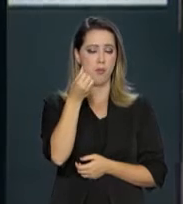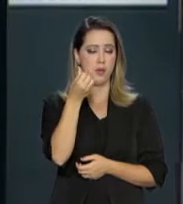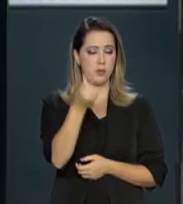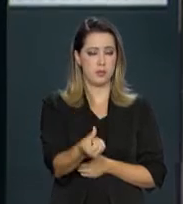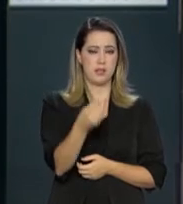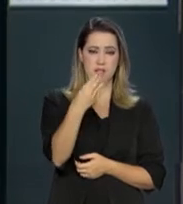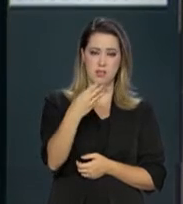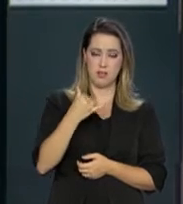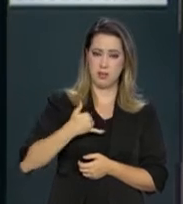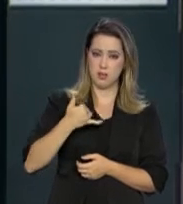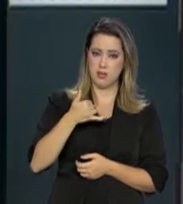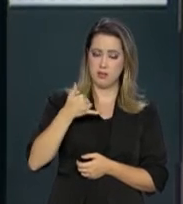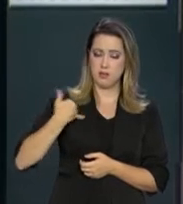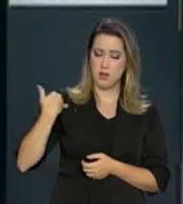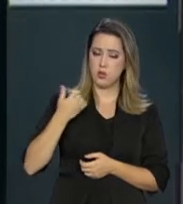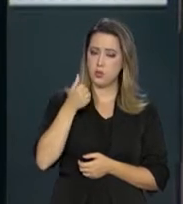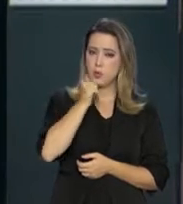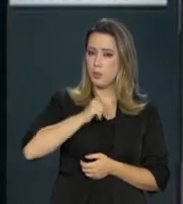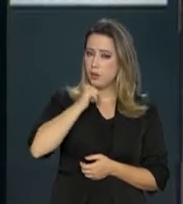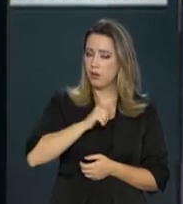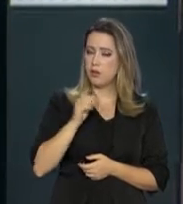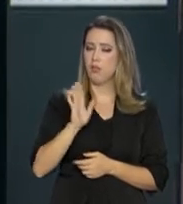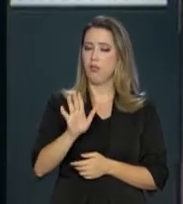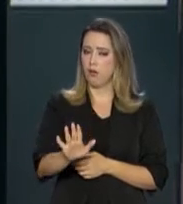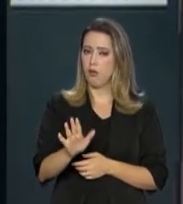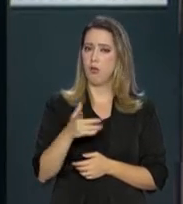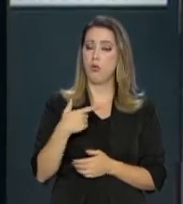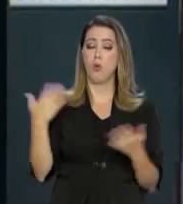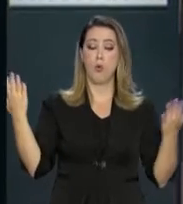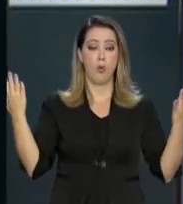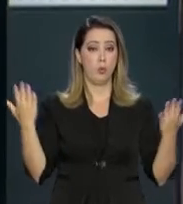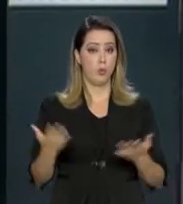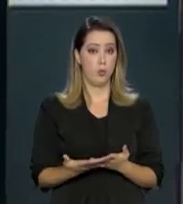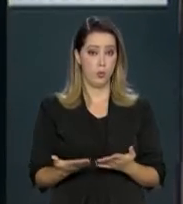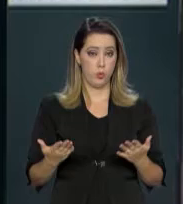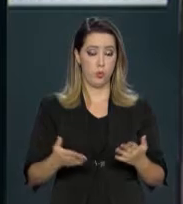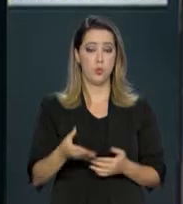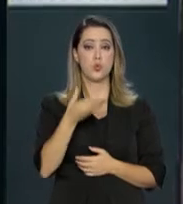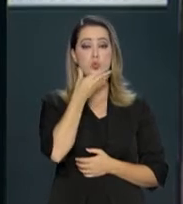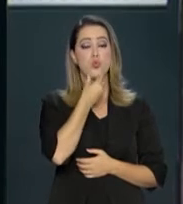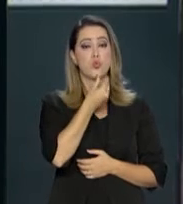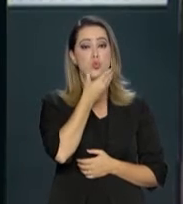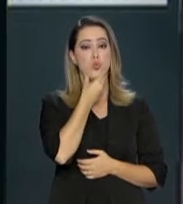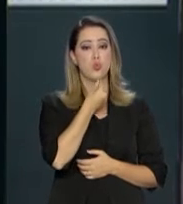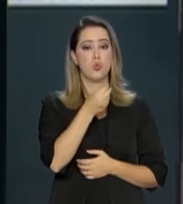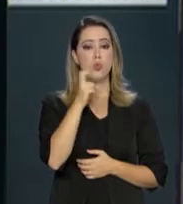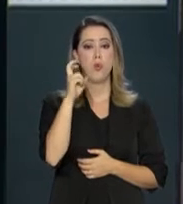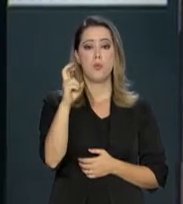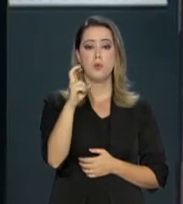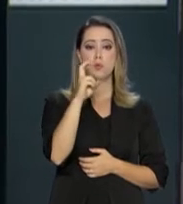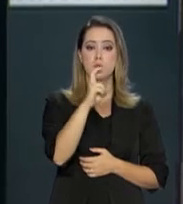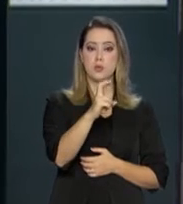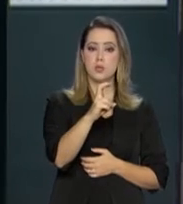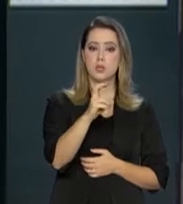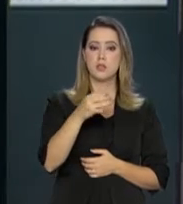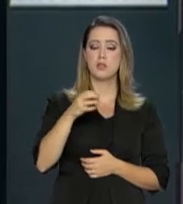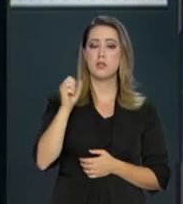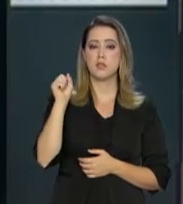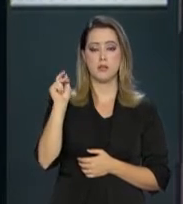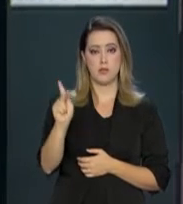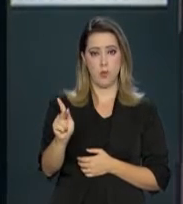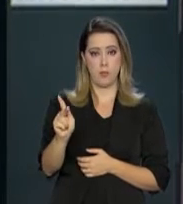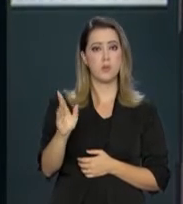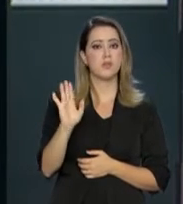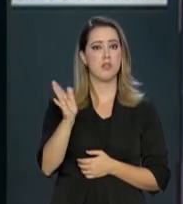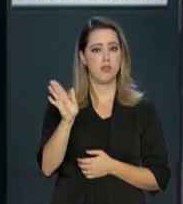talvez, eu dizer que, na verdade, hoje se aposenta o homem com 55 anos e a mulher com